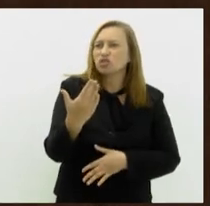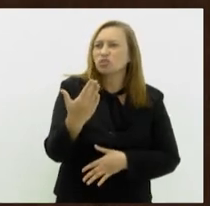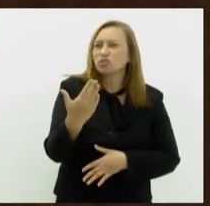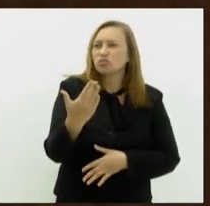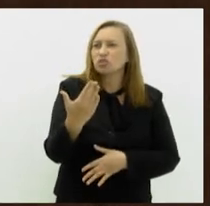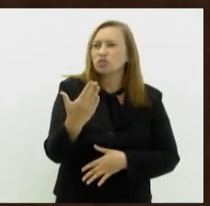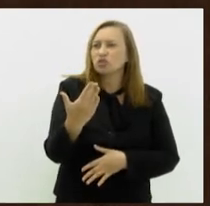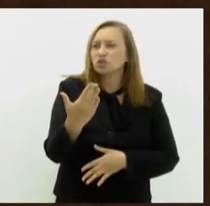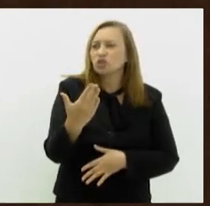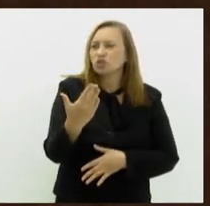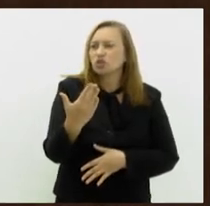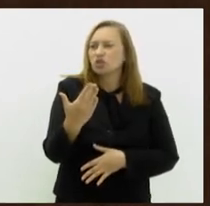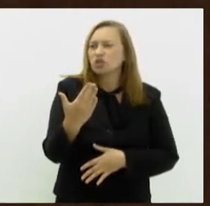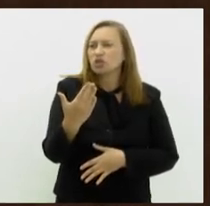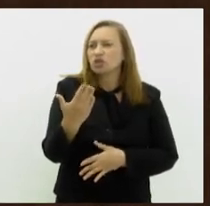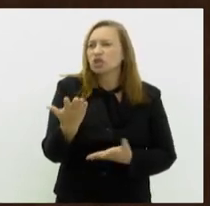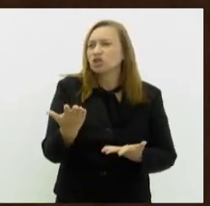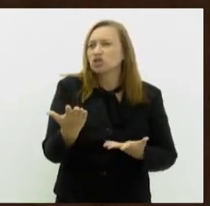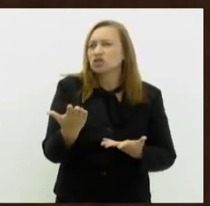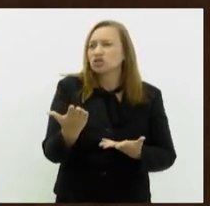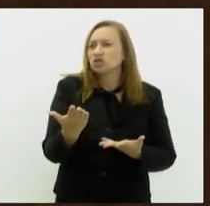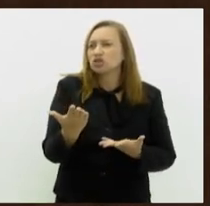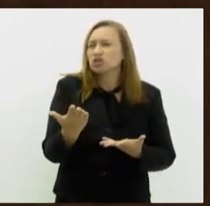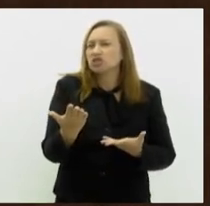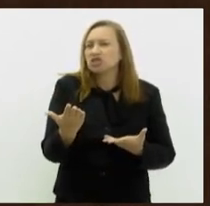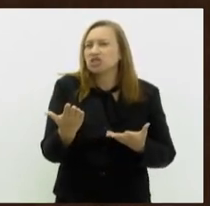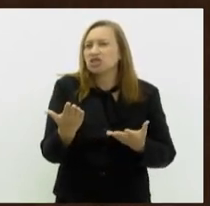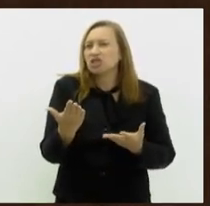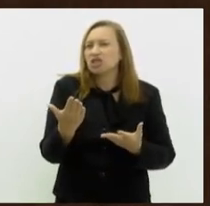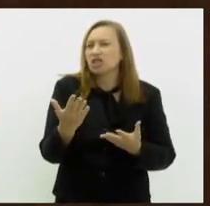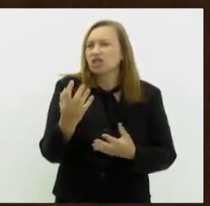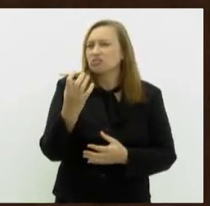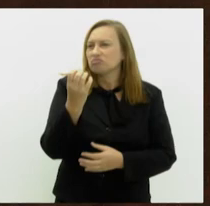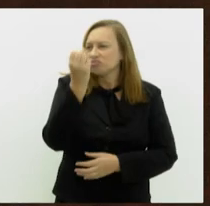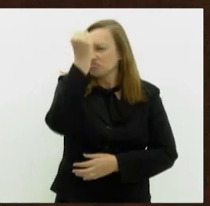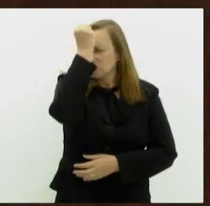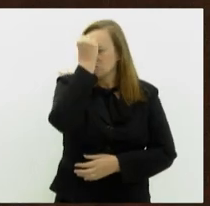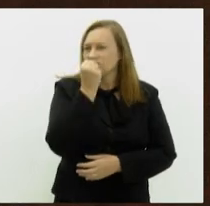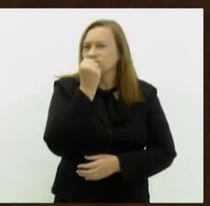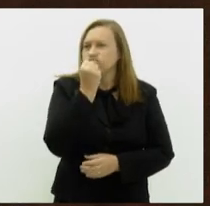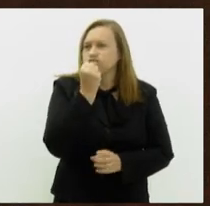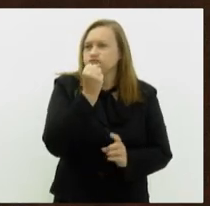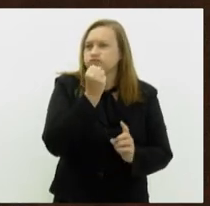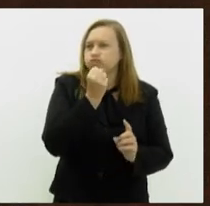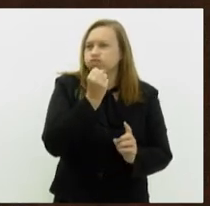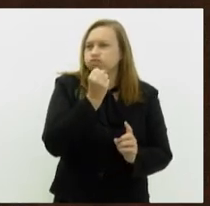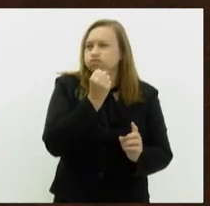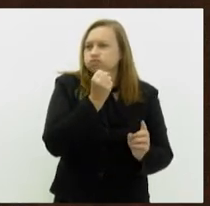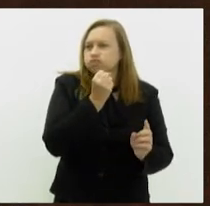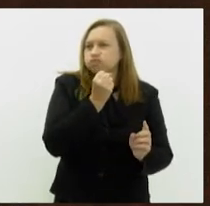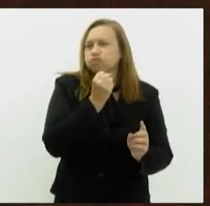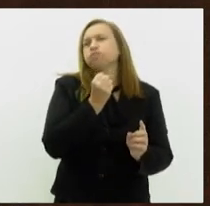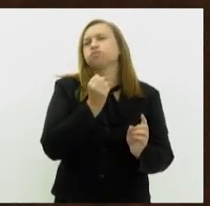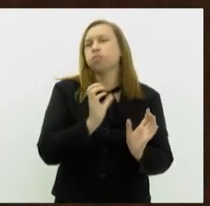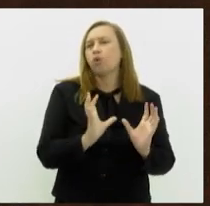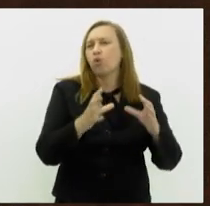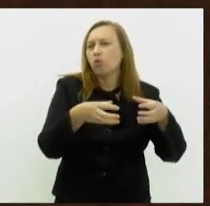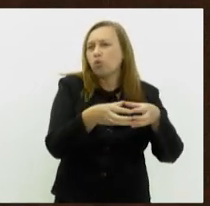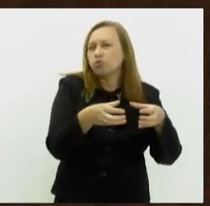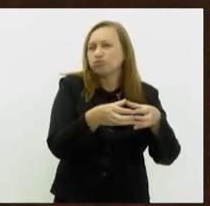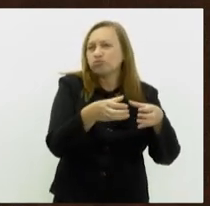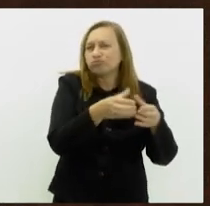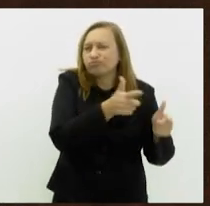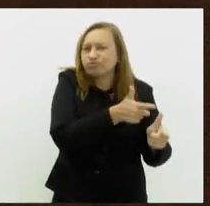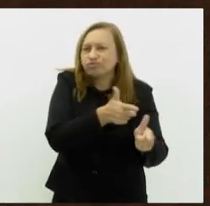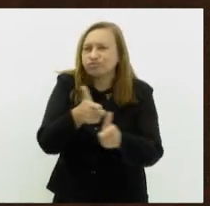ataque terrorista. A luta política, a luta pela emancipação dos povos, ela não pode